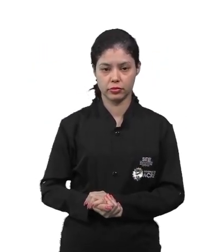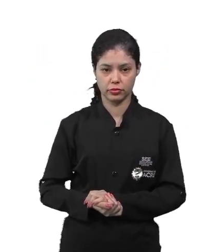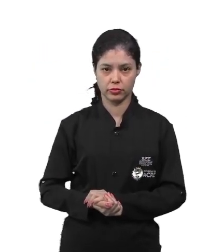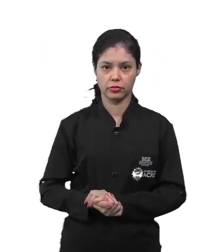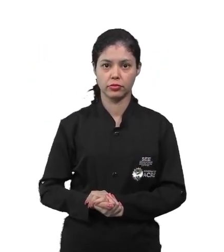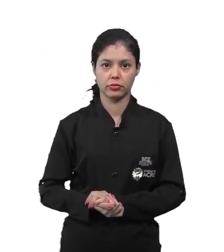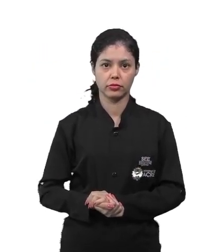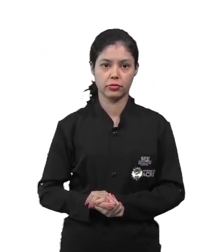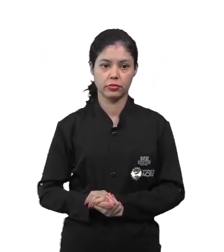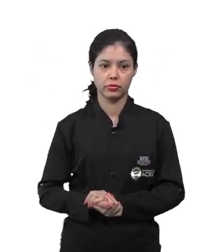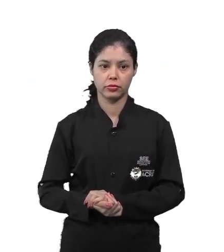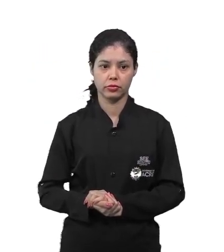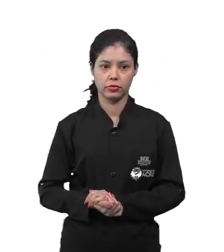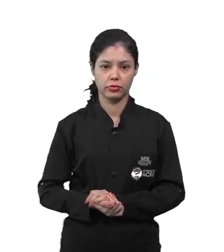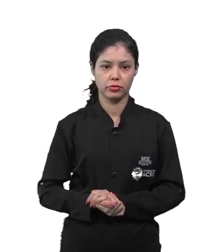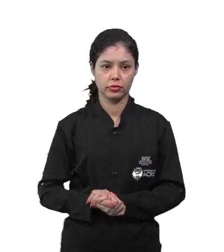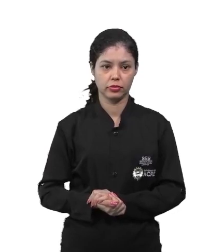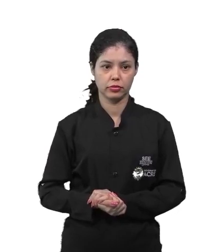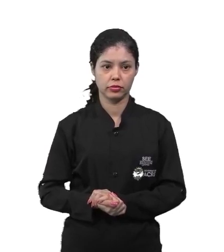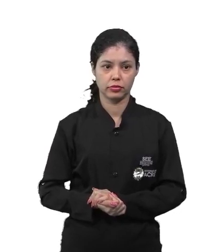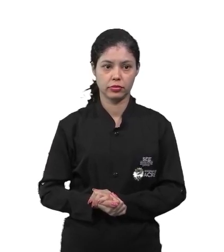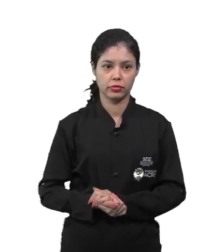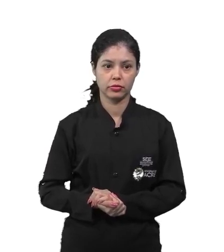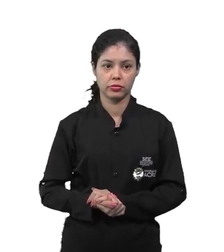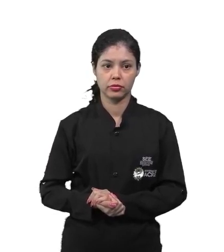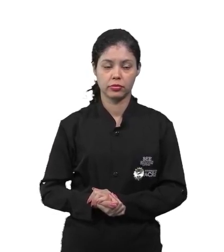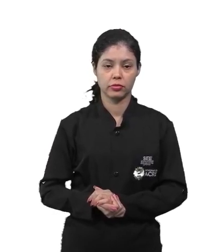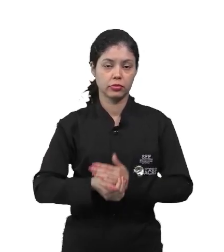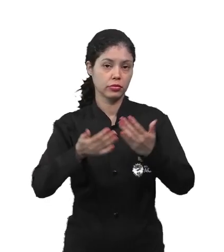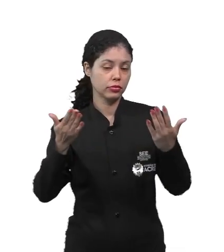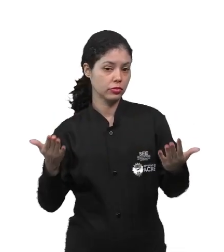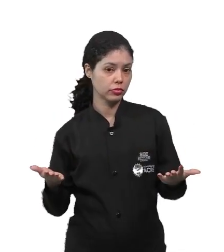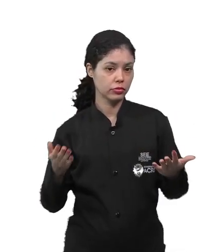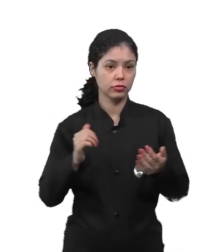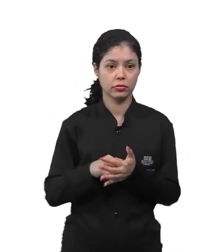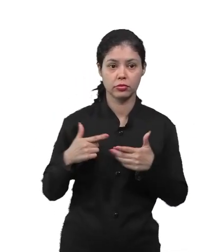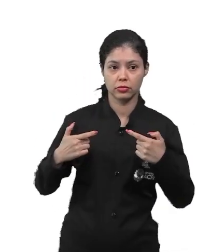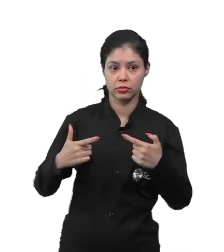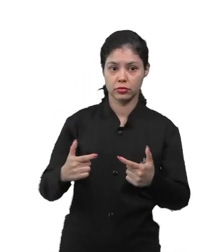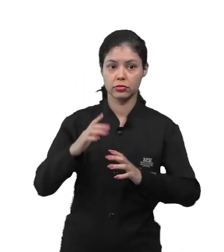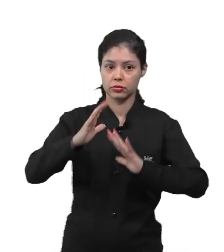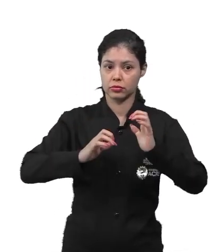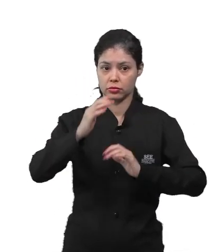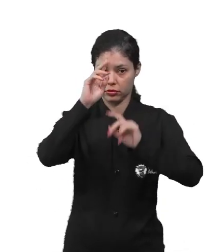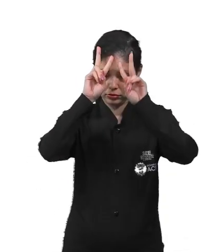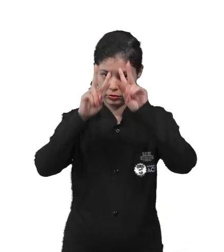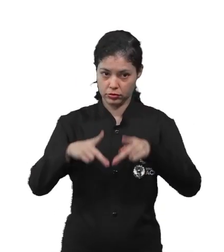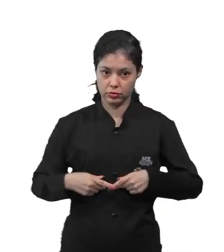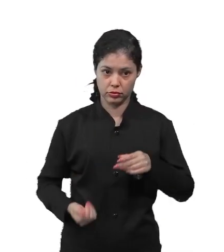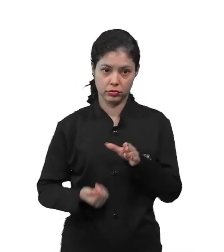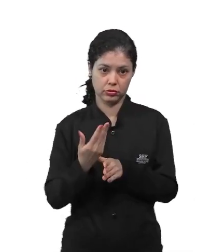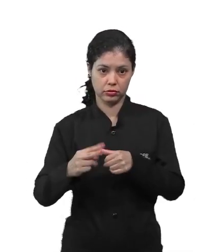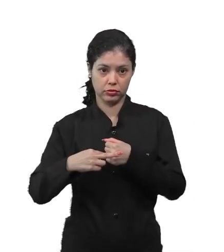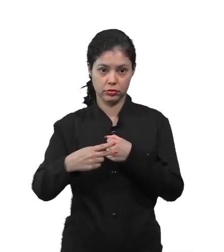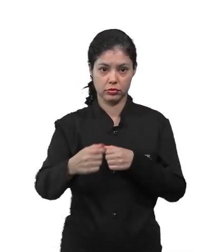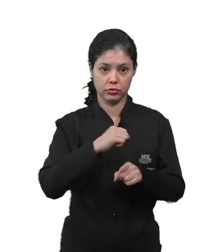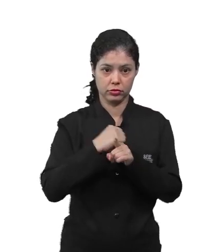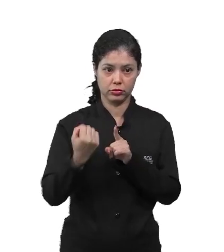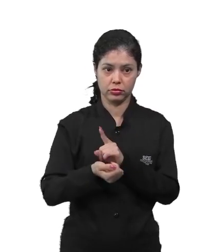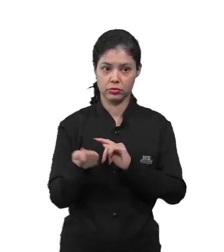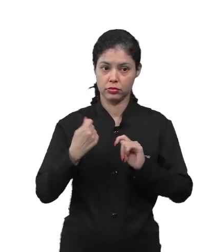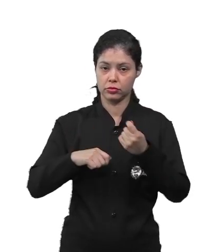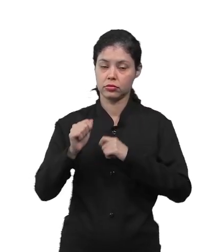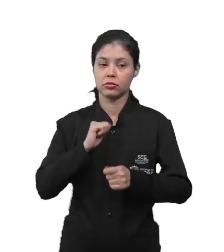nós consideramos como vencedores. Então, guerras e conflitos humanos geram consequências